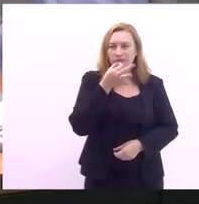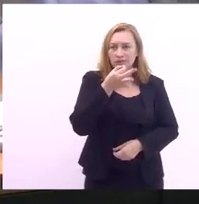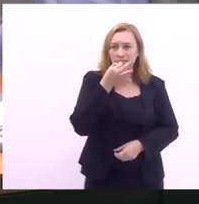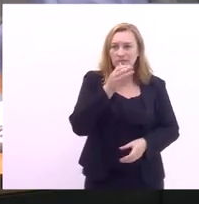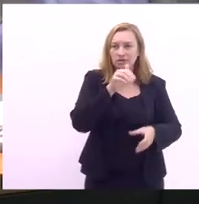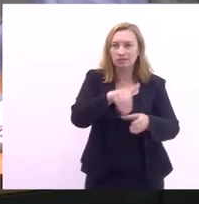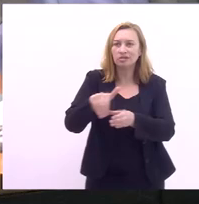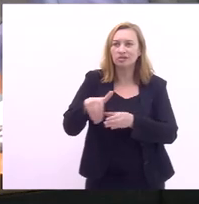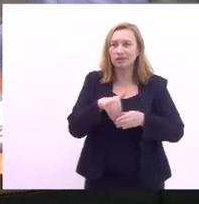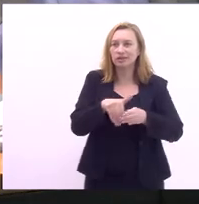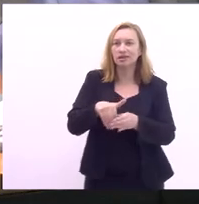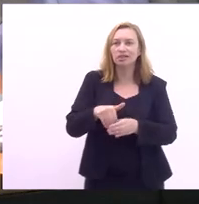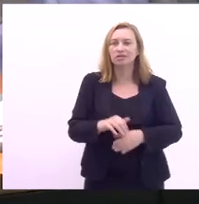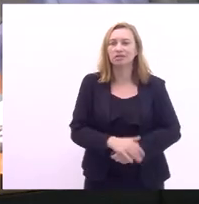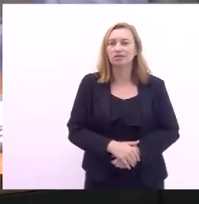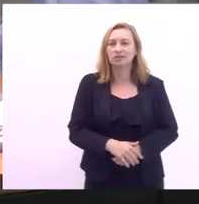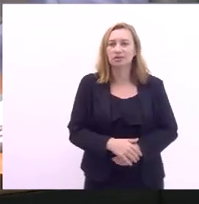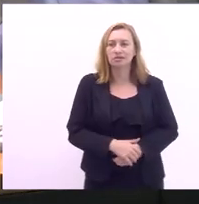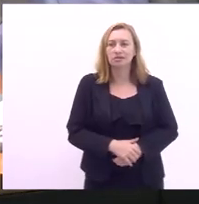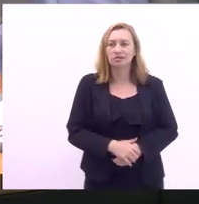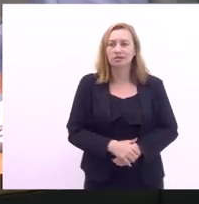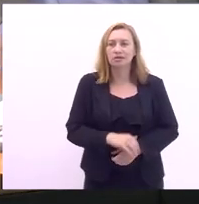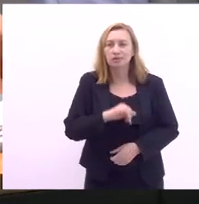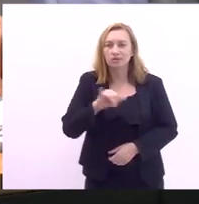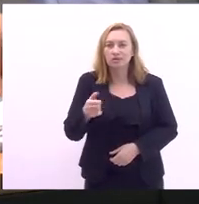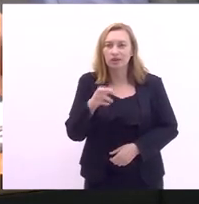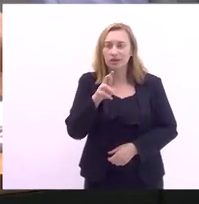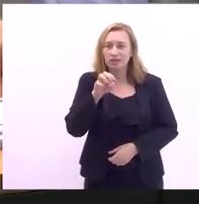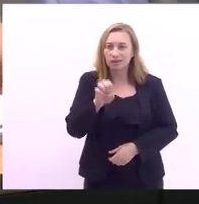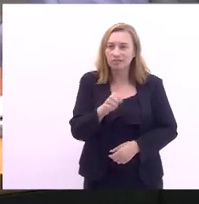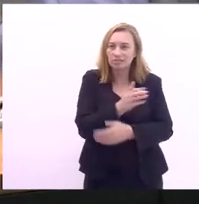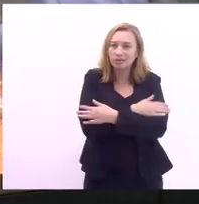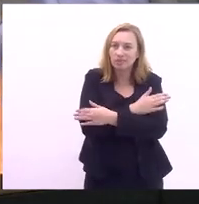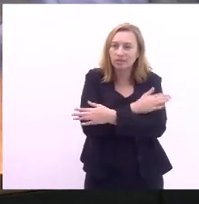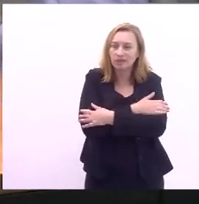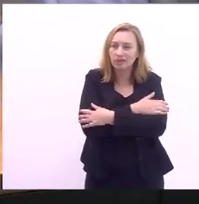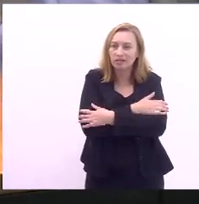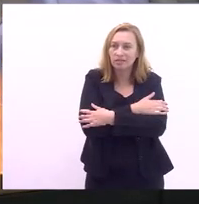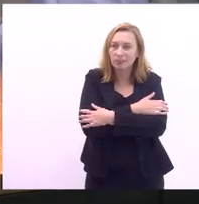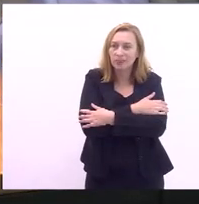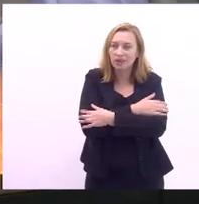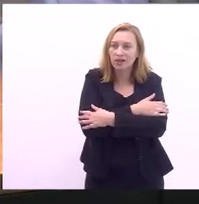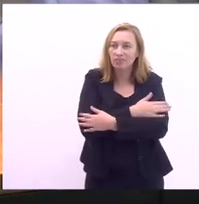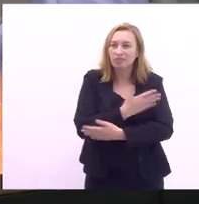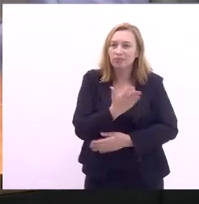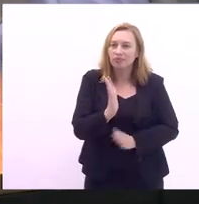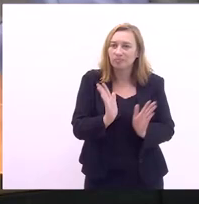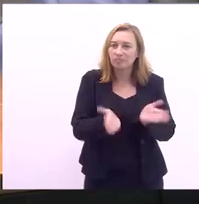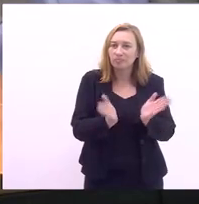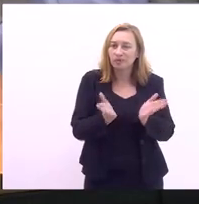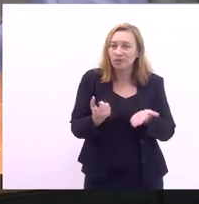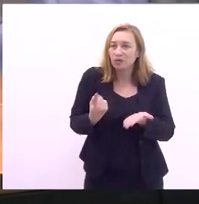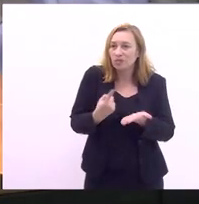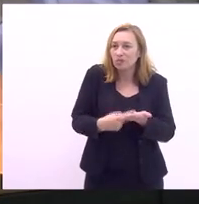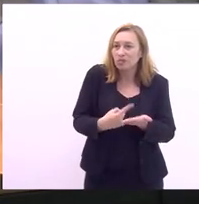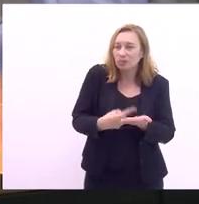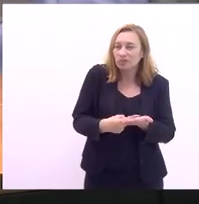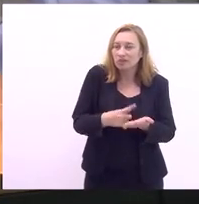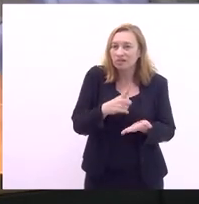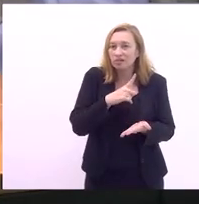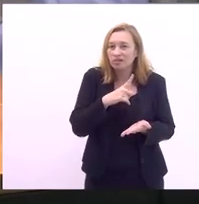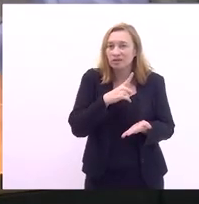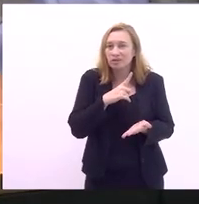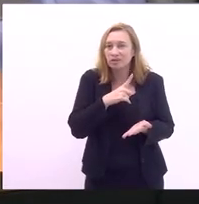do voto. Eu aproveito, Renan, para mandar um abraço, né? Eu agora estou comprometido